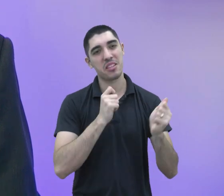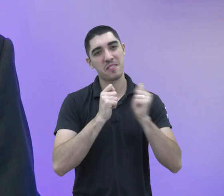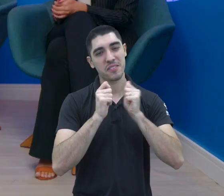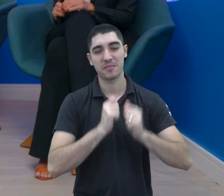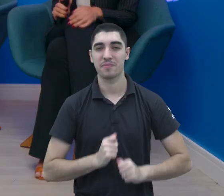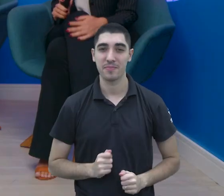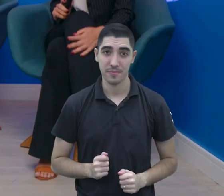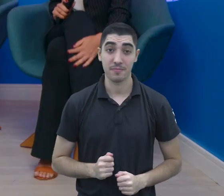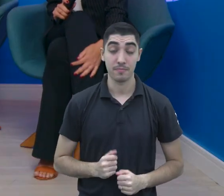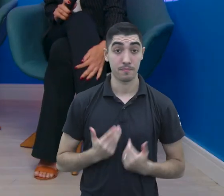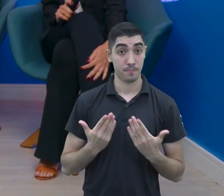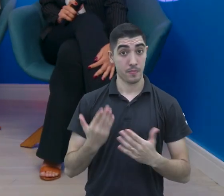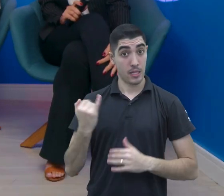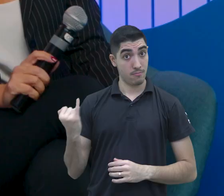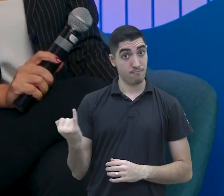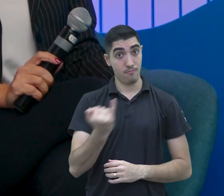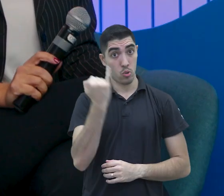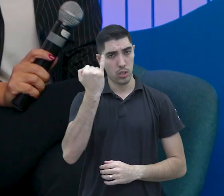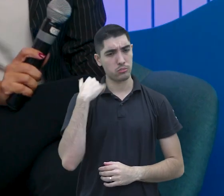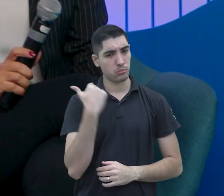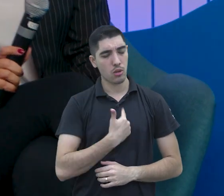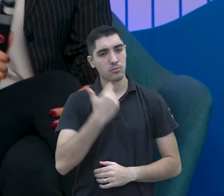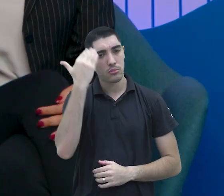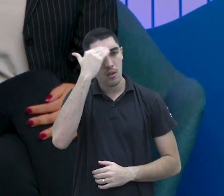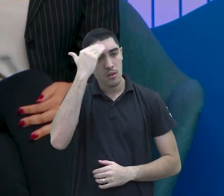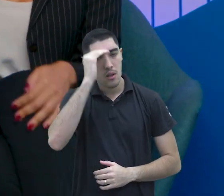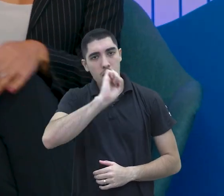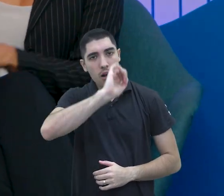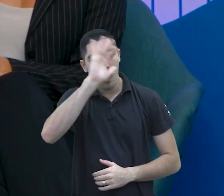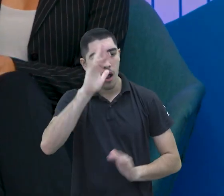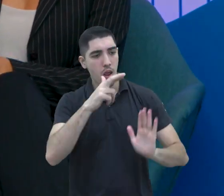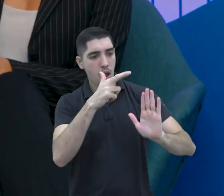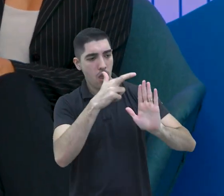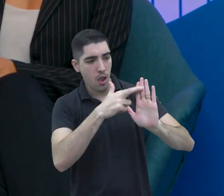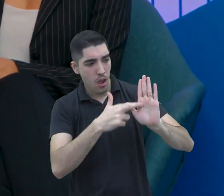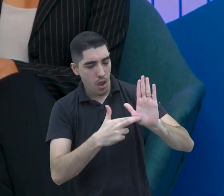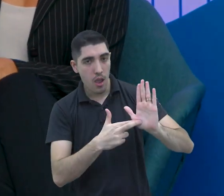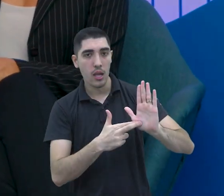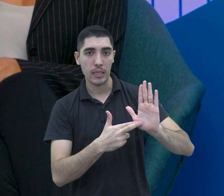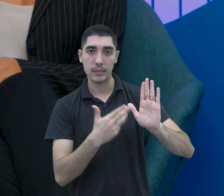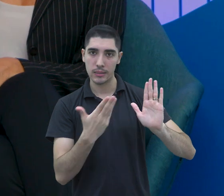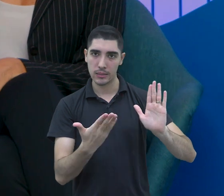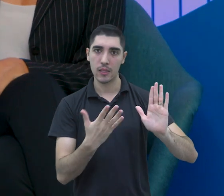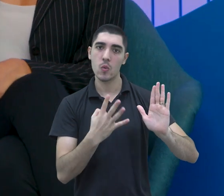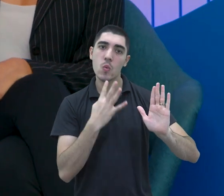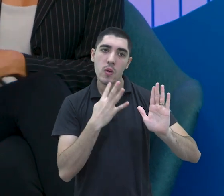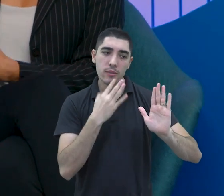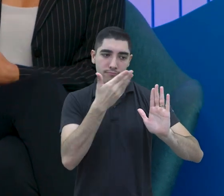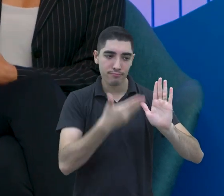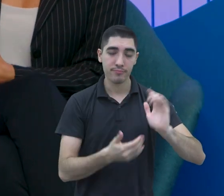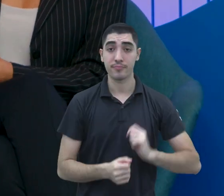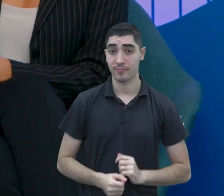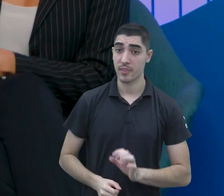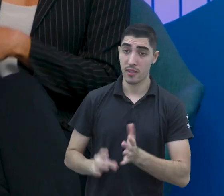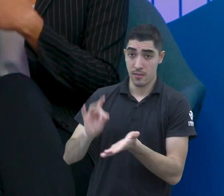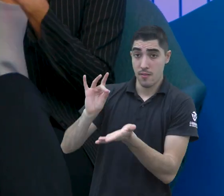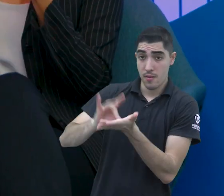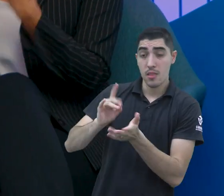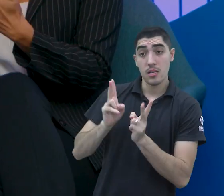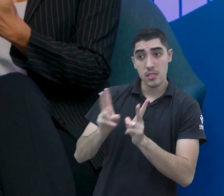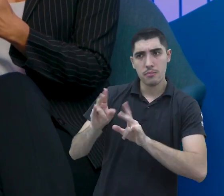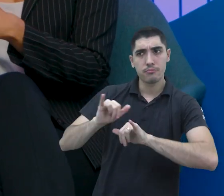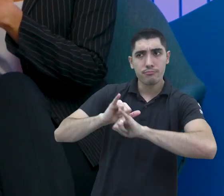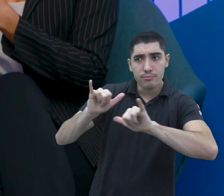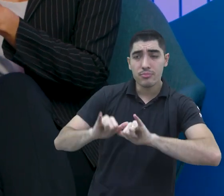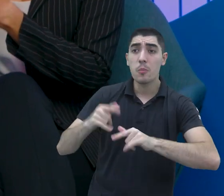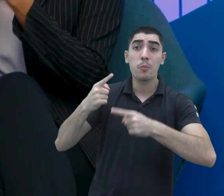disposição. Importante, né, Mila? A gente entender também Exatamente. Como as regras, Exatamente, lembrar mais né? uma vez das regras desse dia. A gente